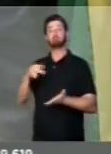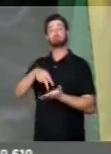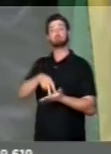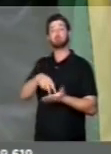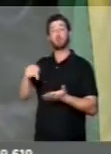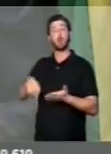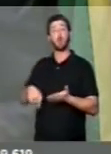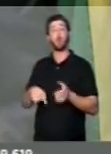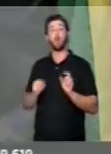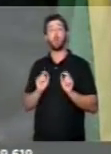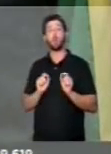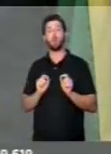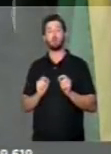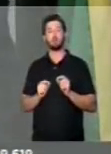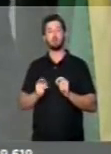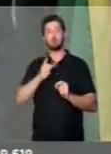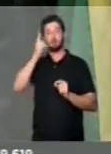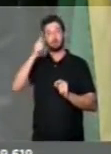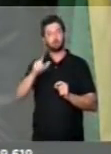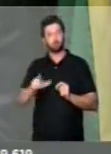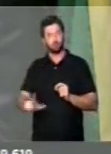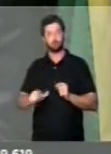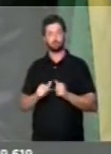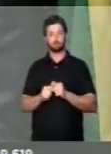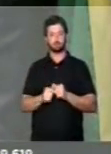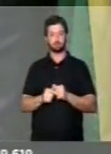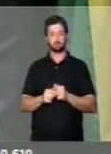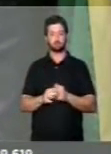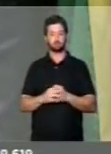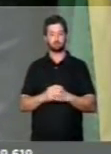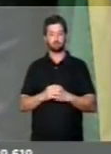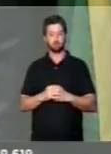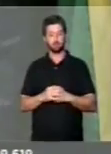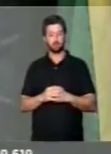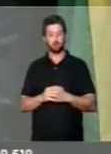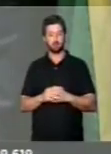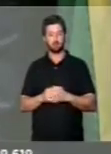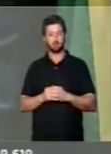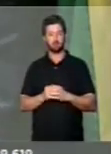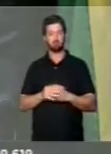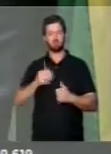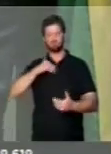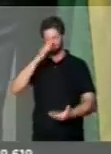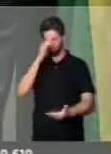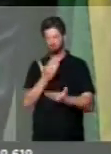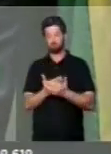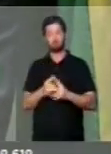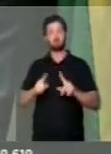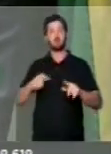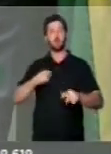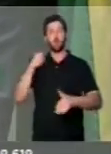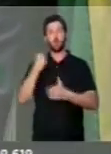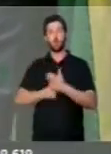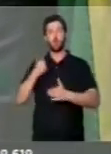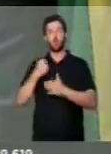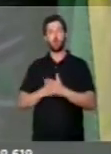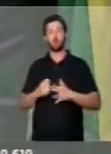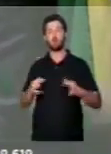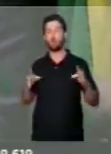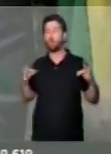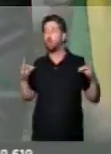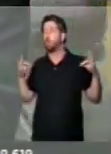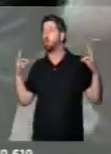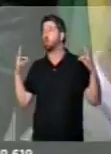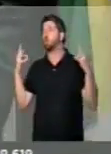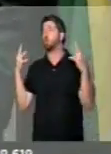tribuna para reiterar não apenas a convicção, mas a minha luta de que todos